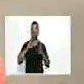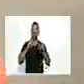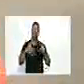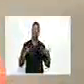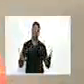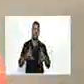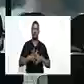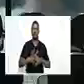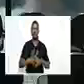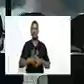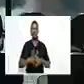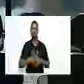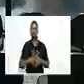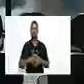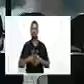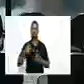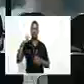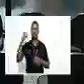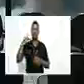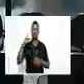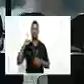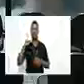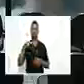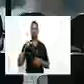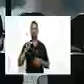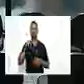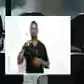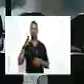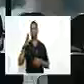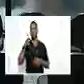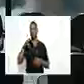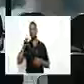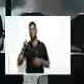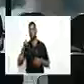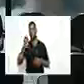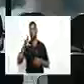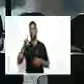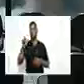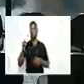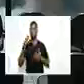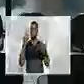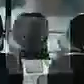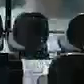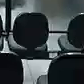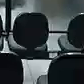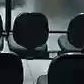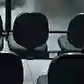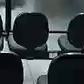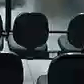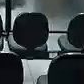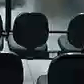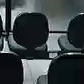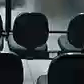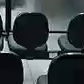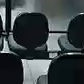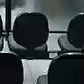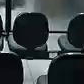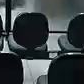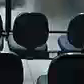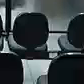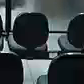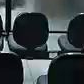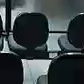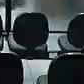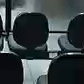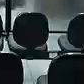perguntas Vereador Antônio Elias próximo broco eh Parabéns Martino também porque quando busca soluções sinal que